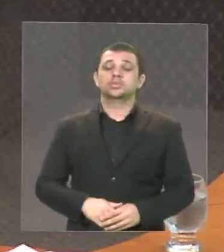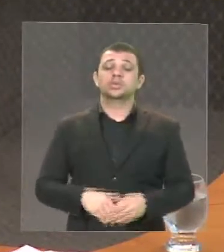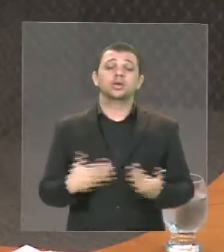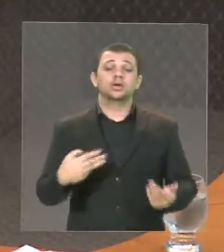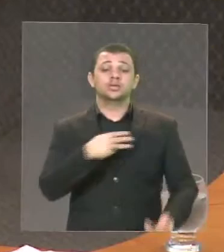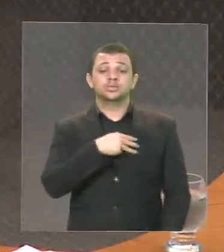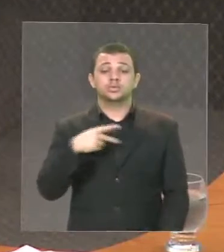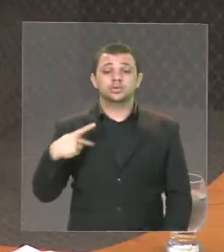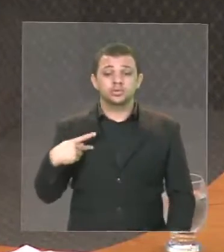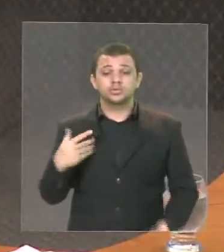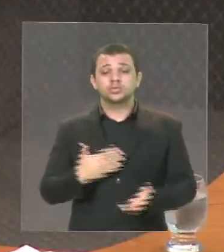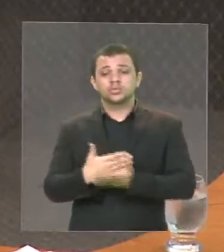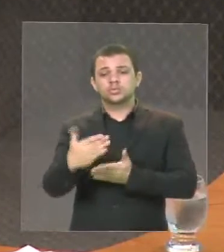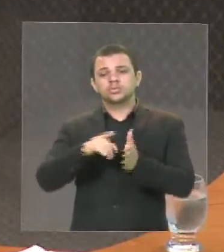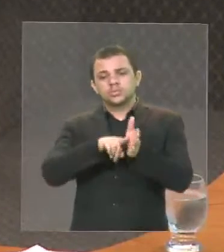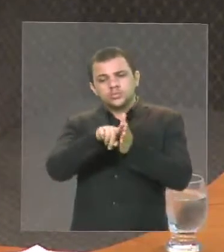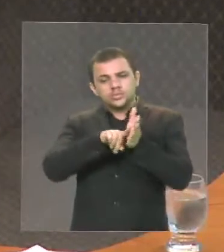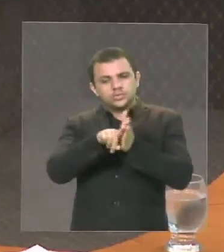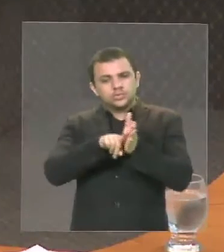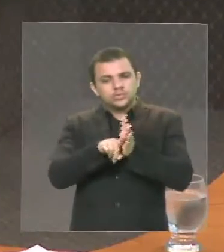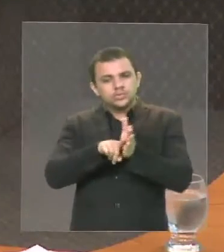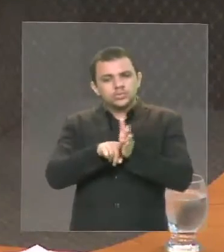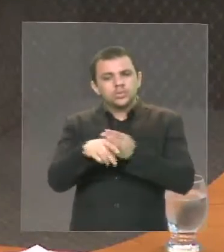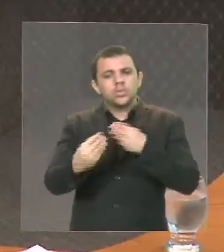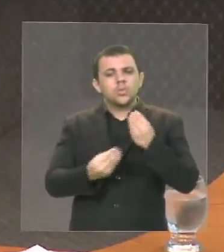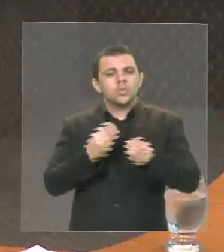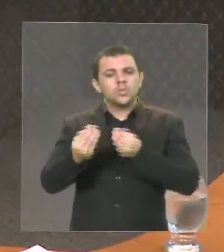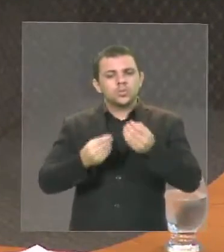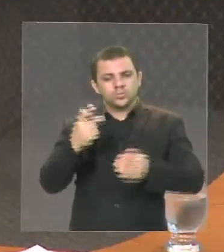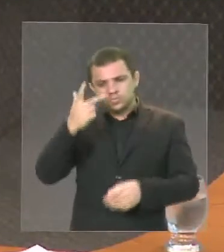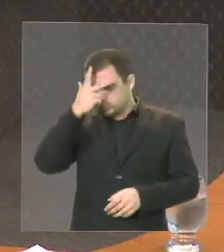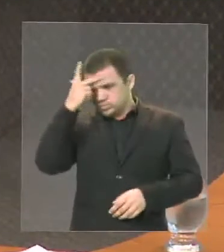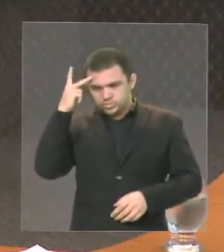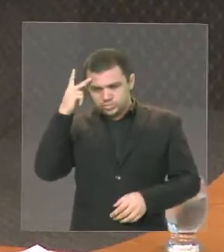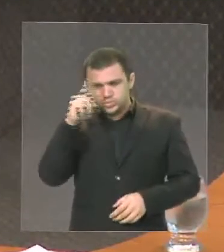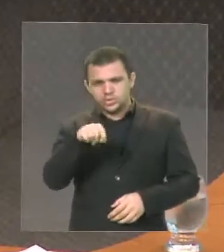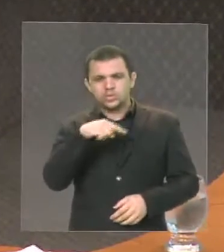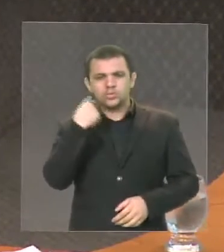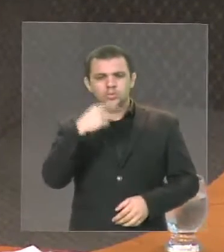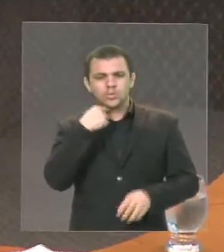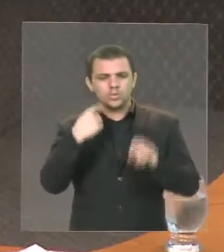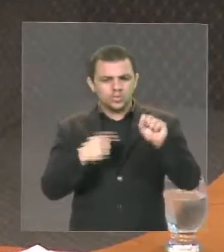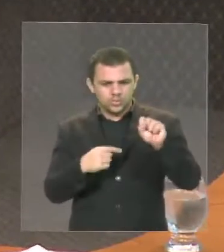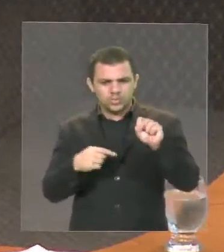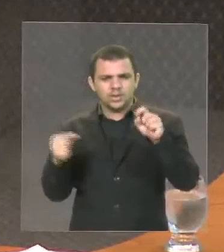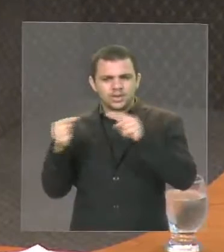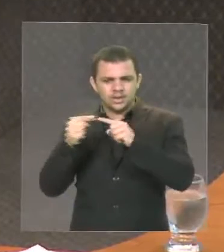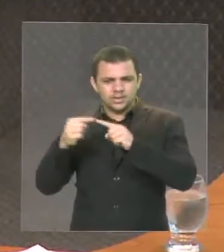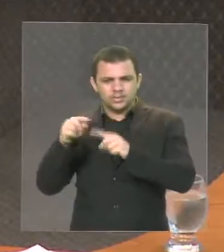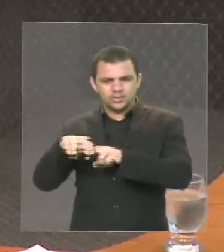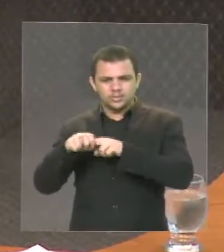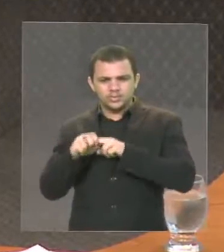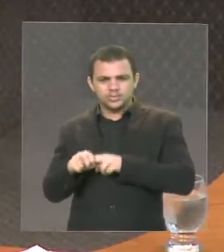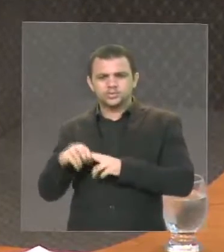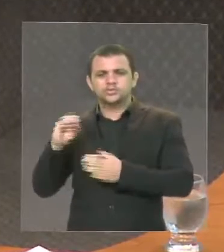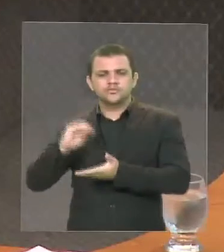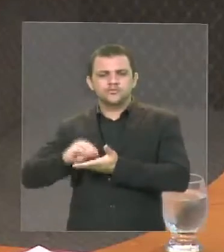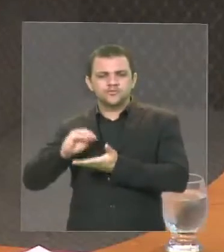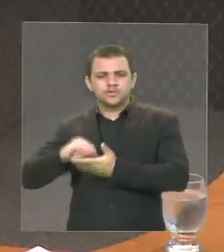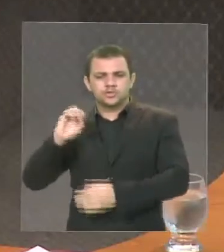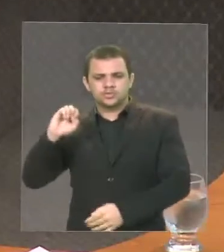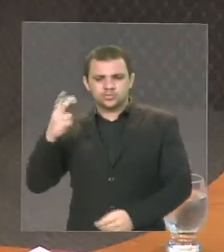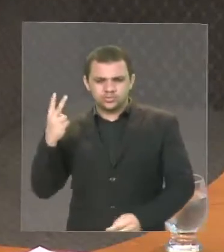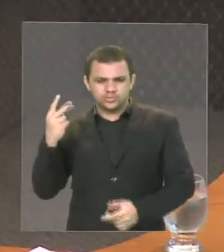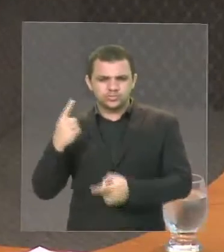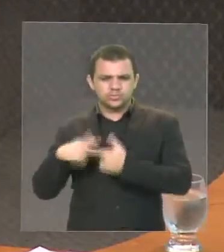vem investigando a relação das mortes com a pane no sistema de oxigênio na UTI do presidente Vargas.